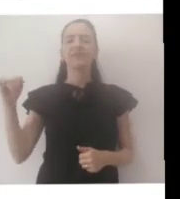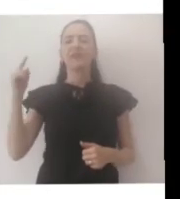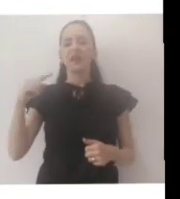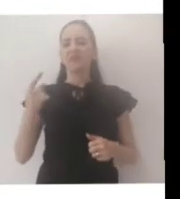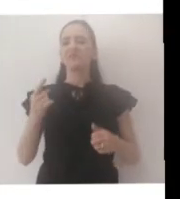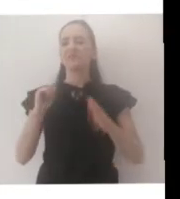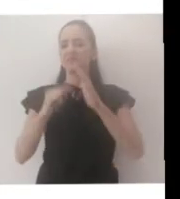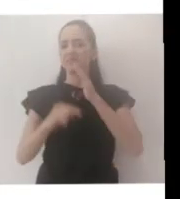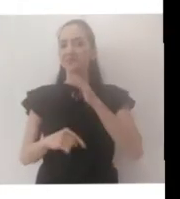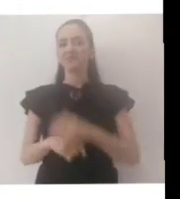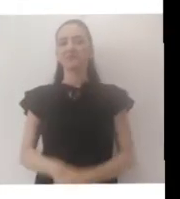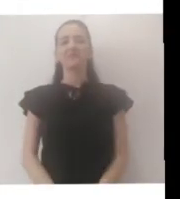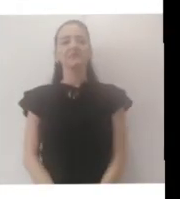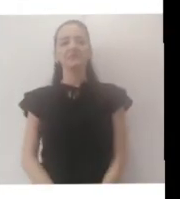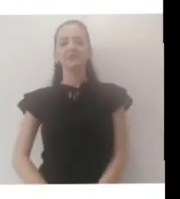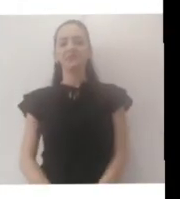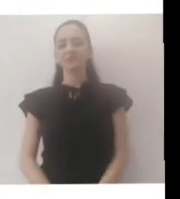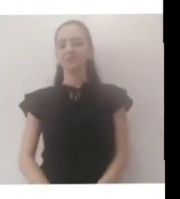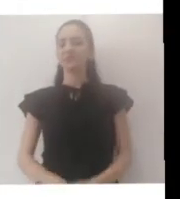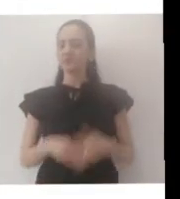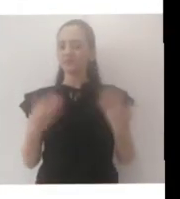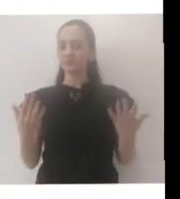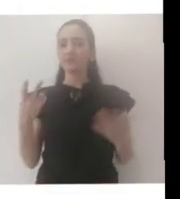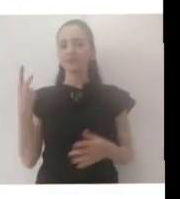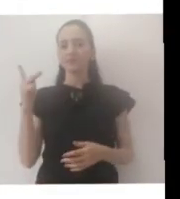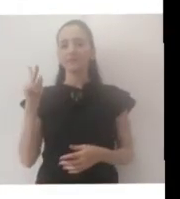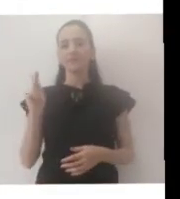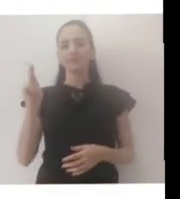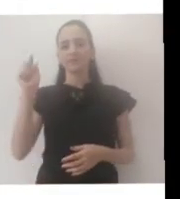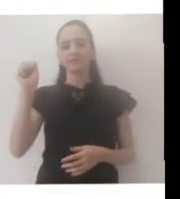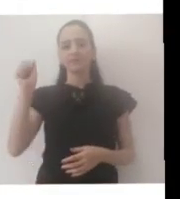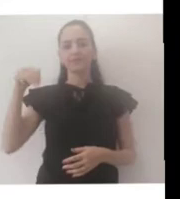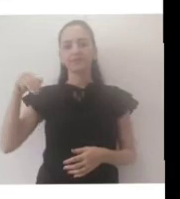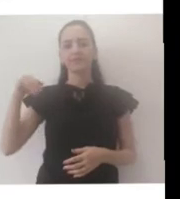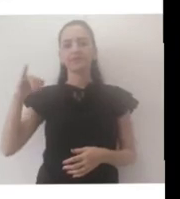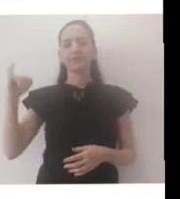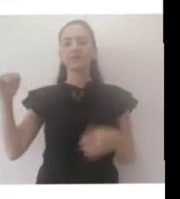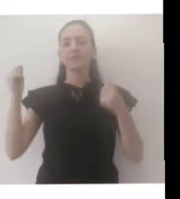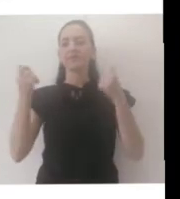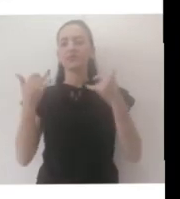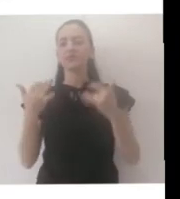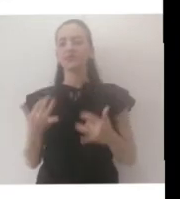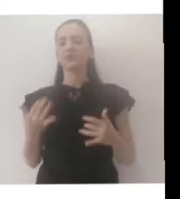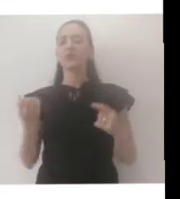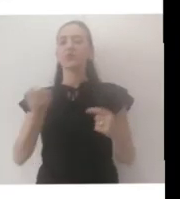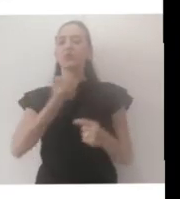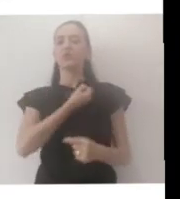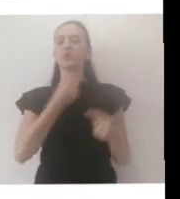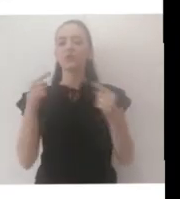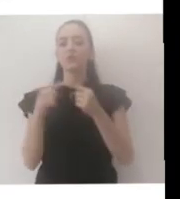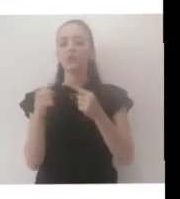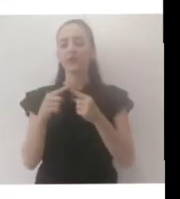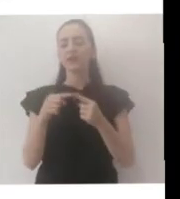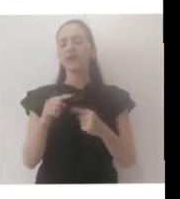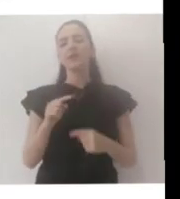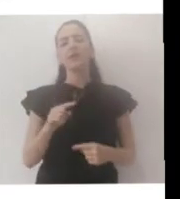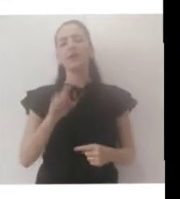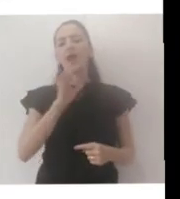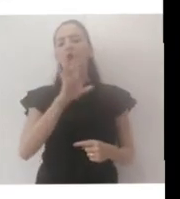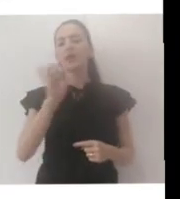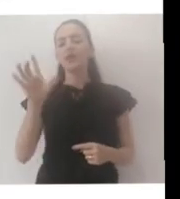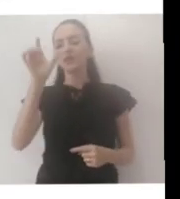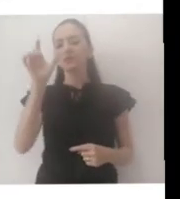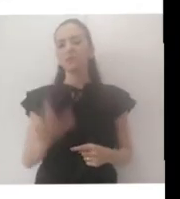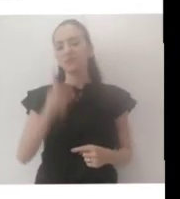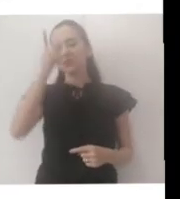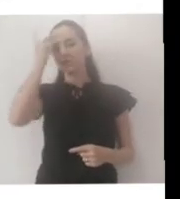muito complexa. Vamos lá. Assim, Constance Cami fala que número é a relação criada mentalmente por cada